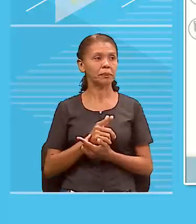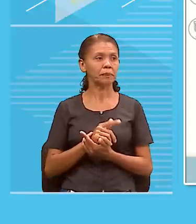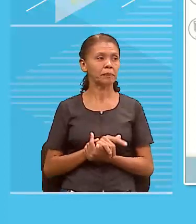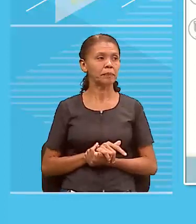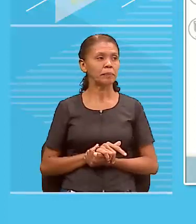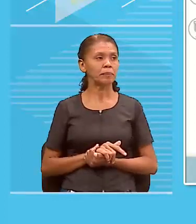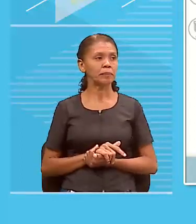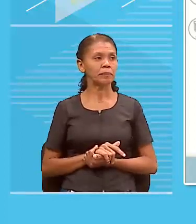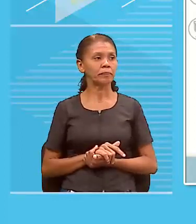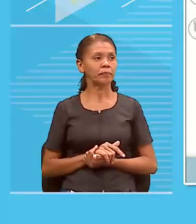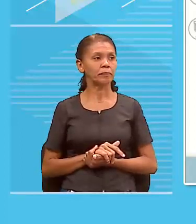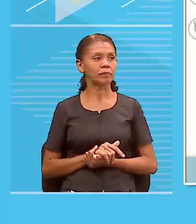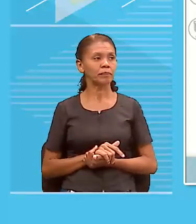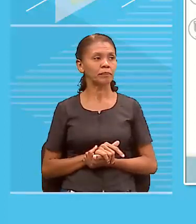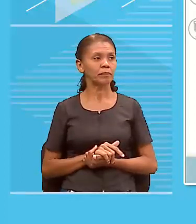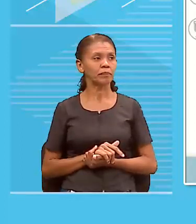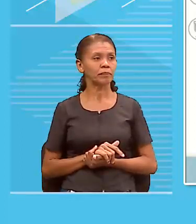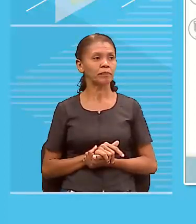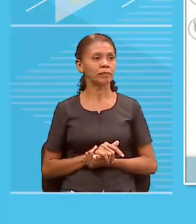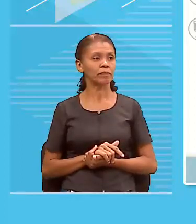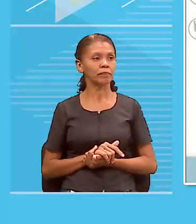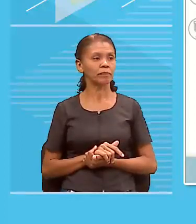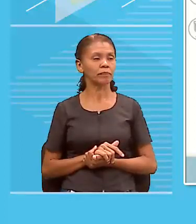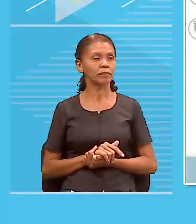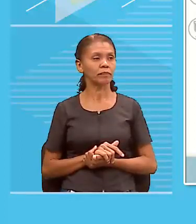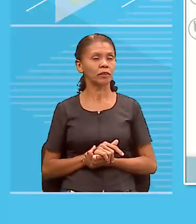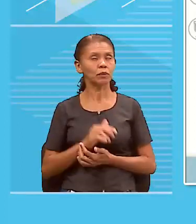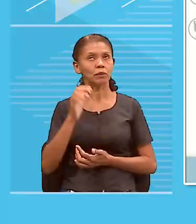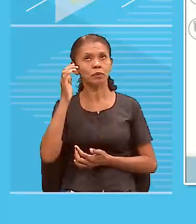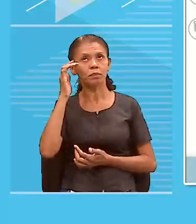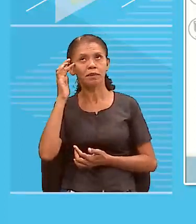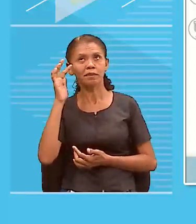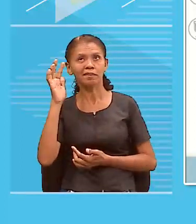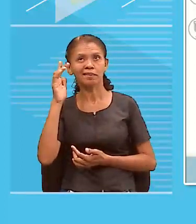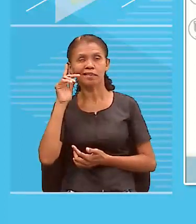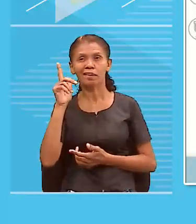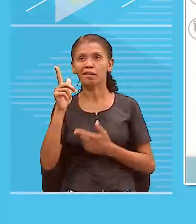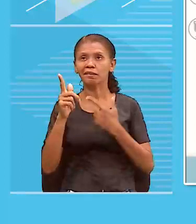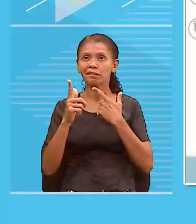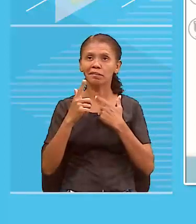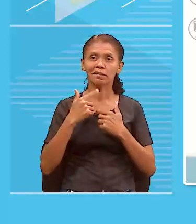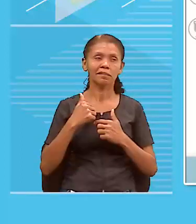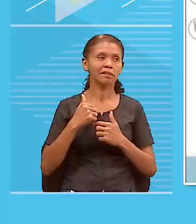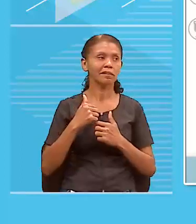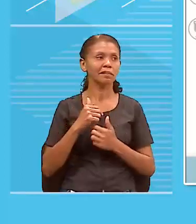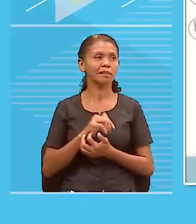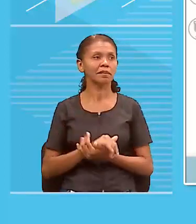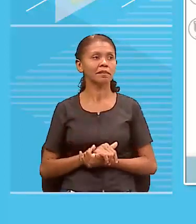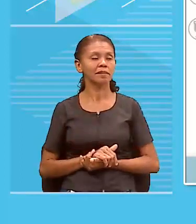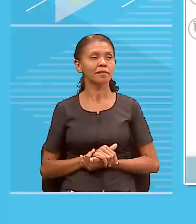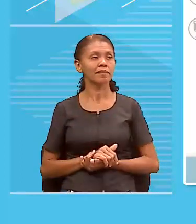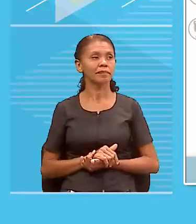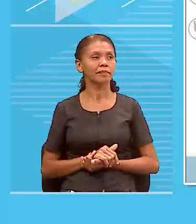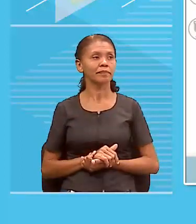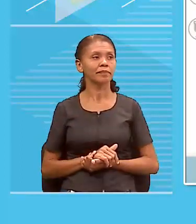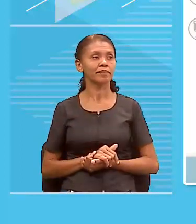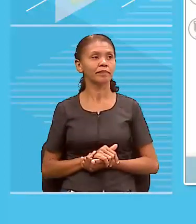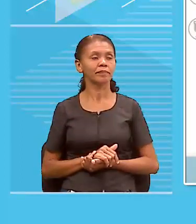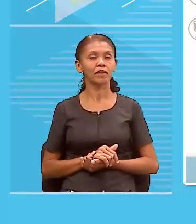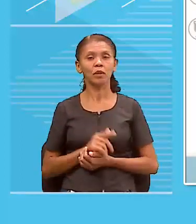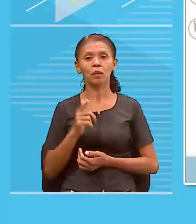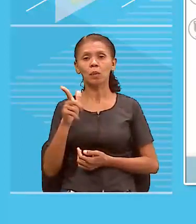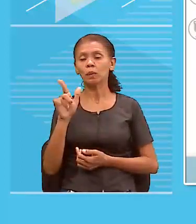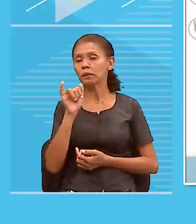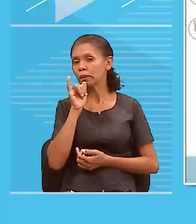Ah tá o desejo próxima poderia também dizer assim eu estudei